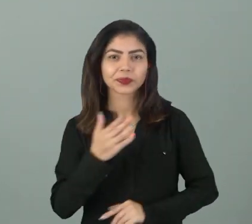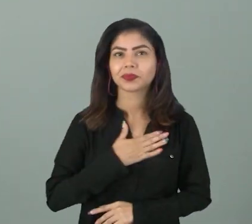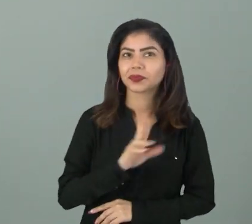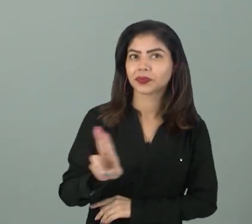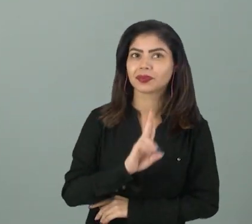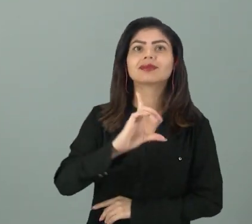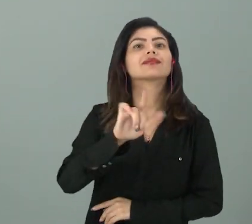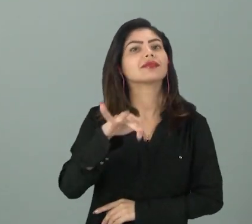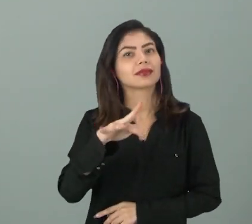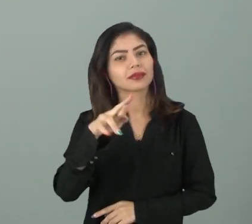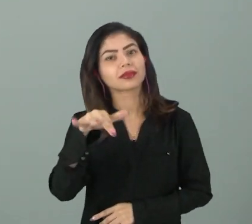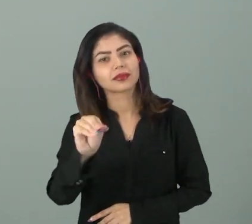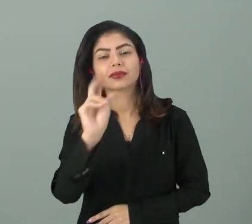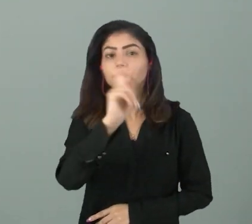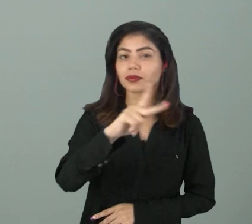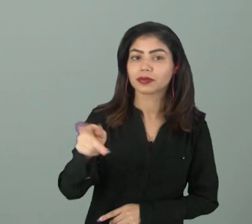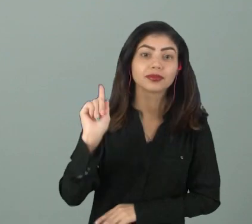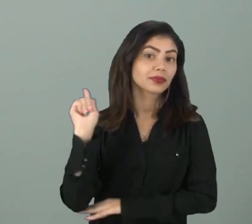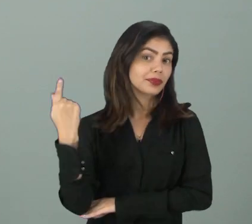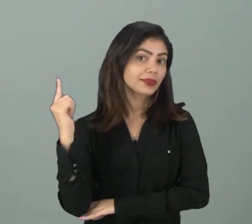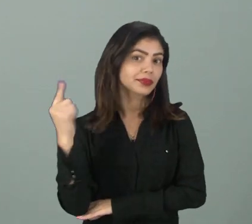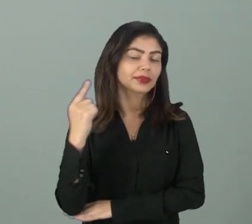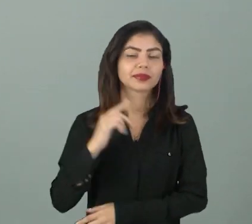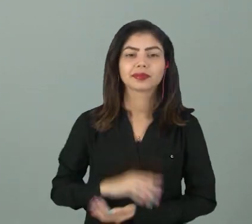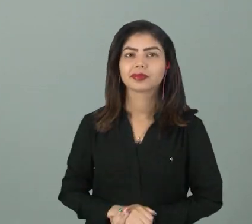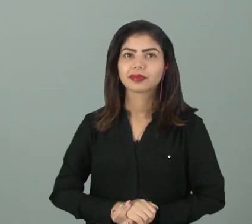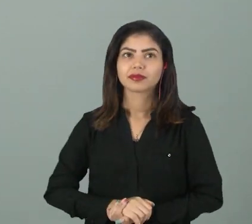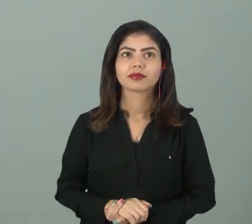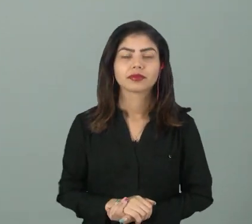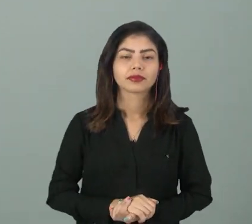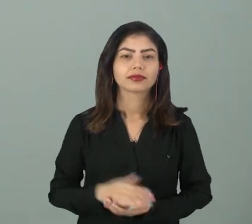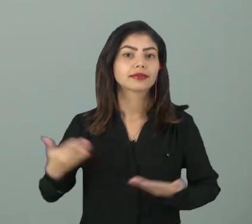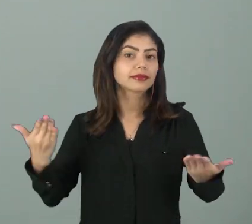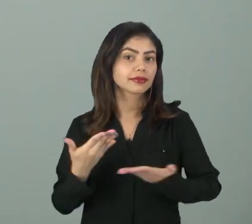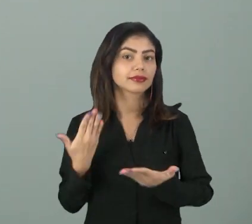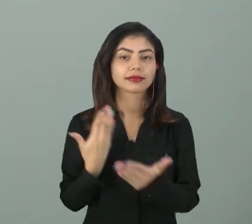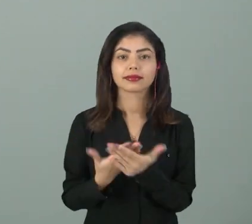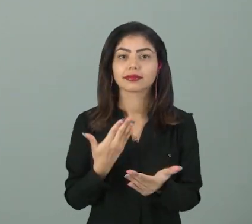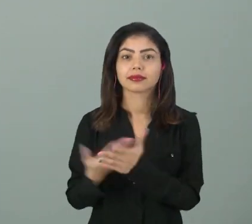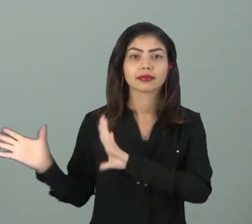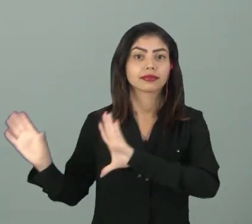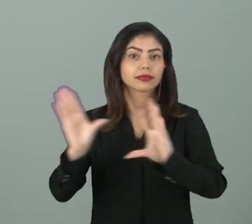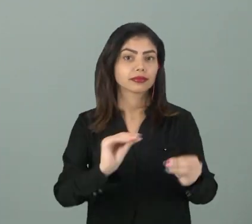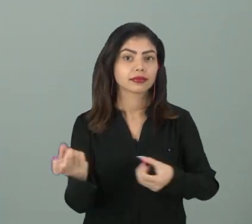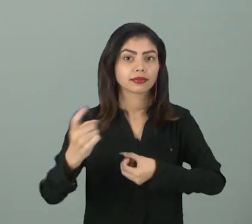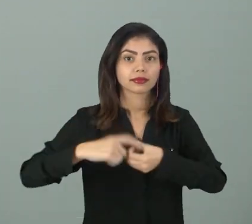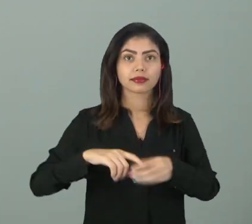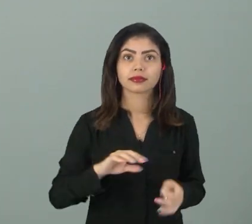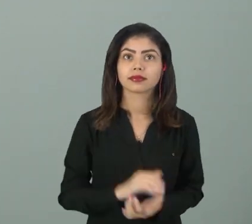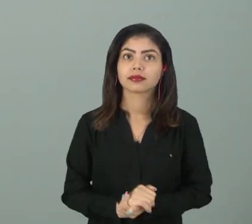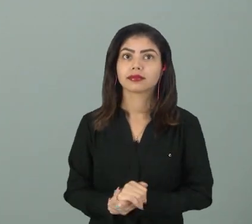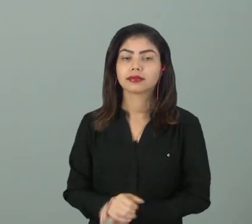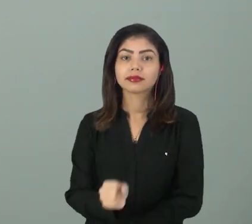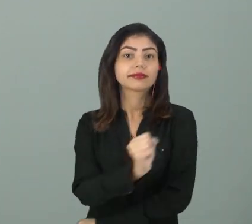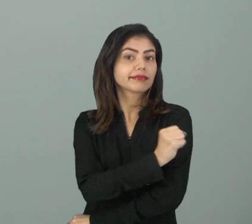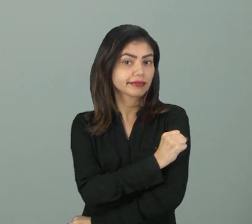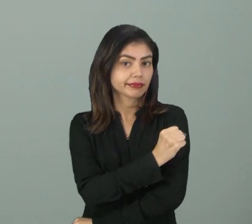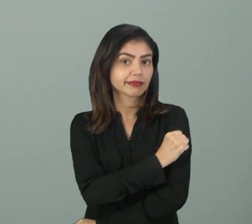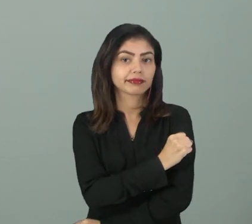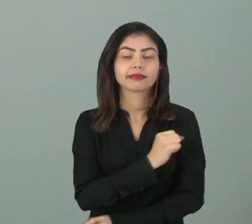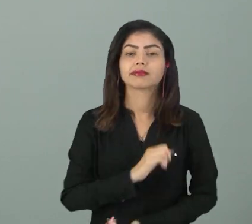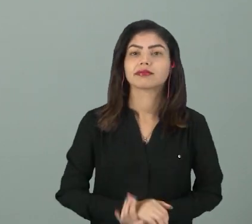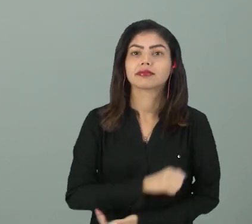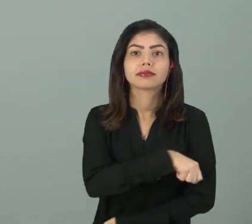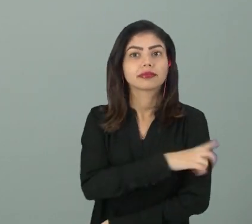Olá, meu nome é Cleuton Amaral, professor de Geografia, e o nosso estudo é voltado para os alunos do 8º ano